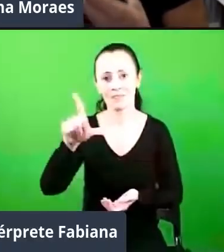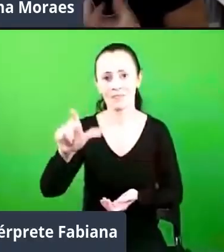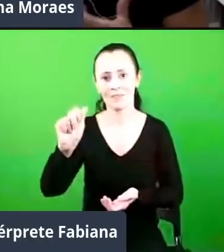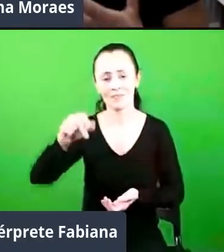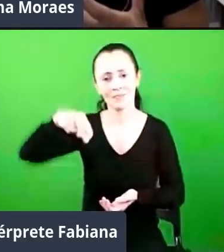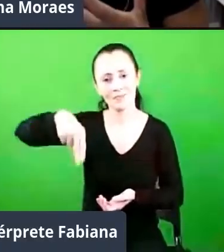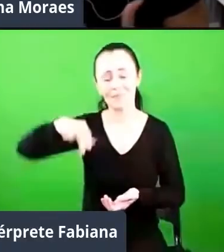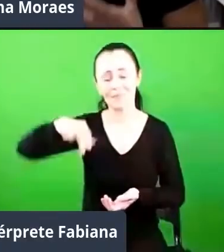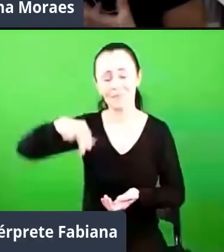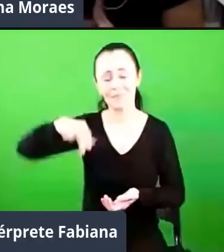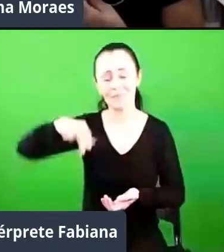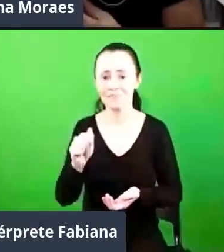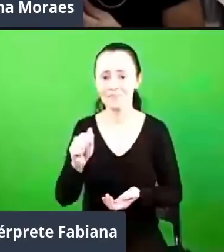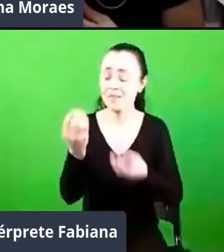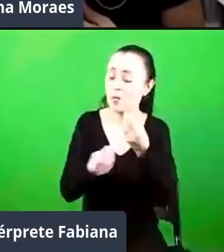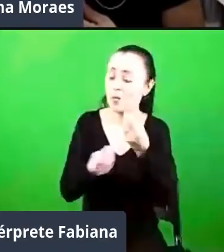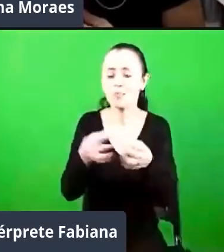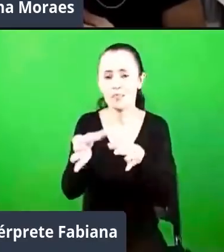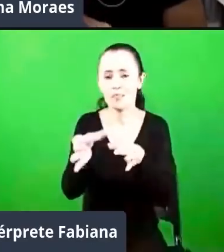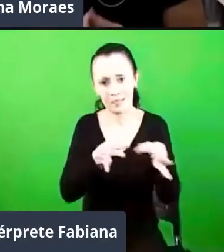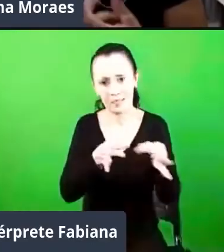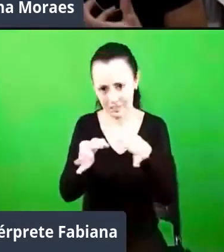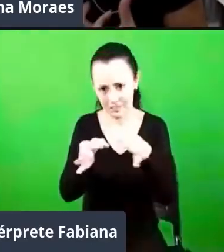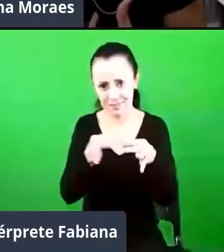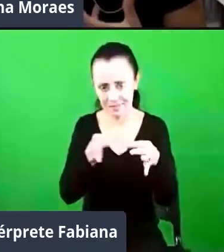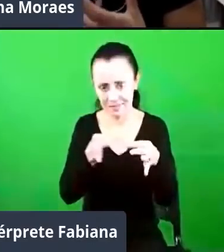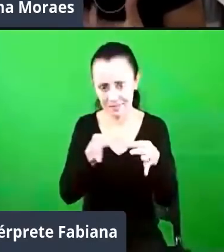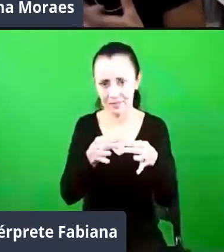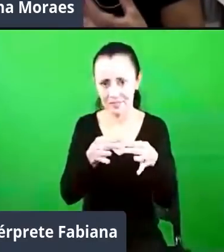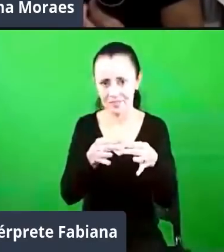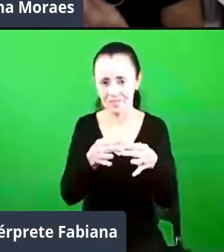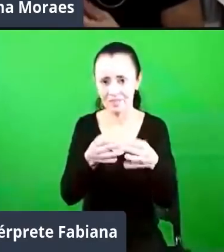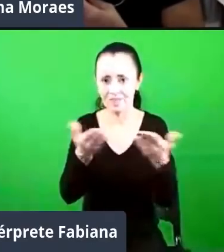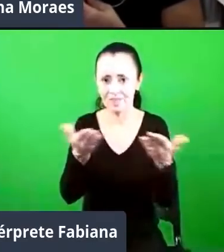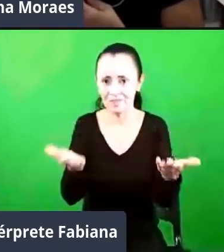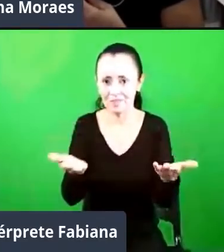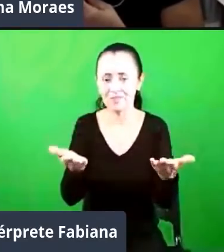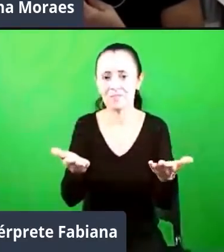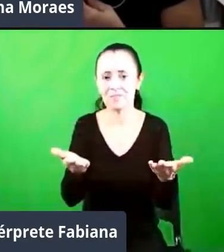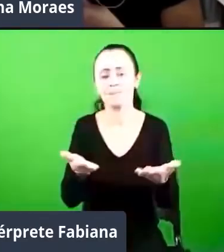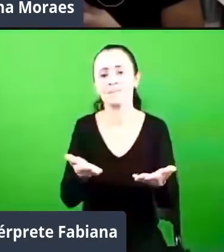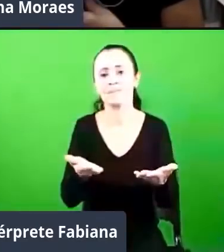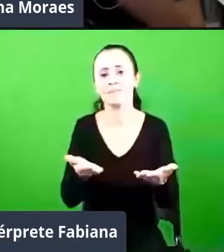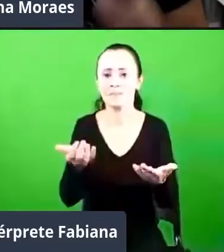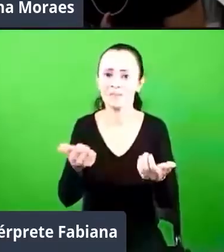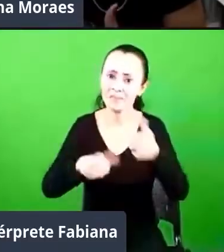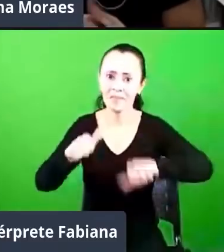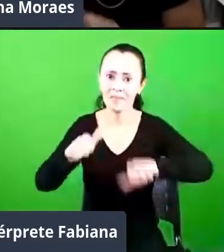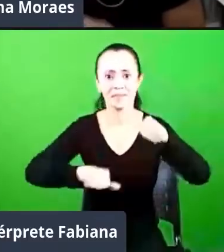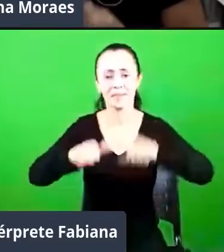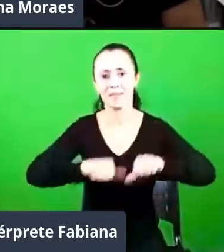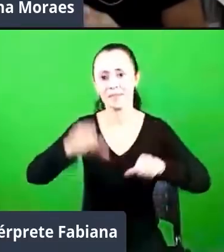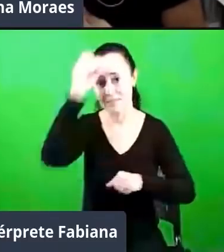ela tem se organizado com essa questão dessa avaliação de aprendizagem dos seus alunos neste